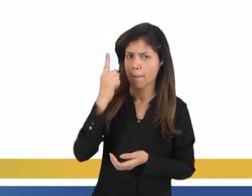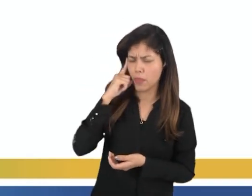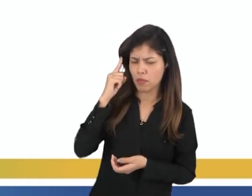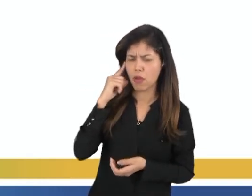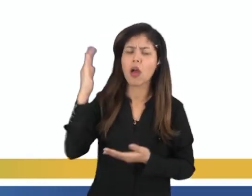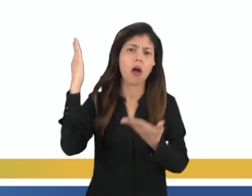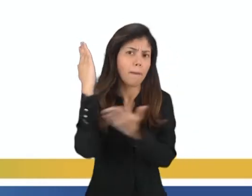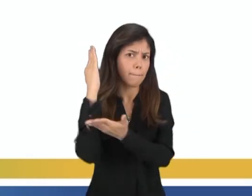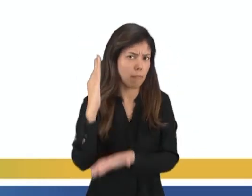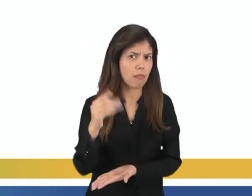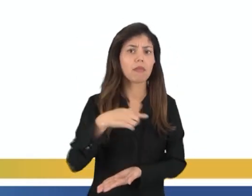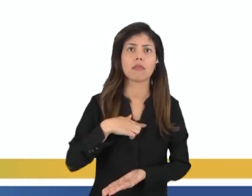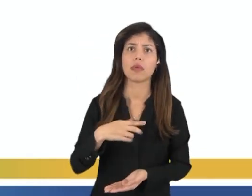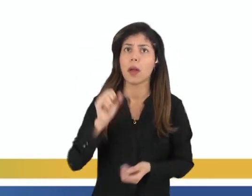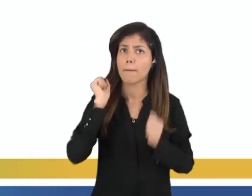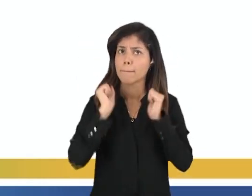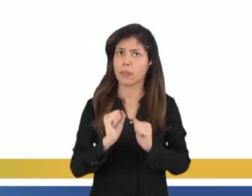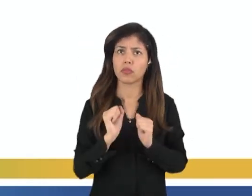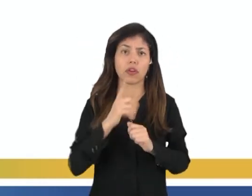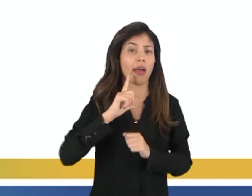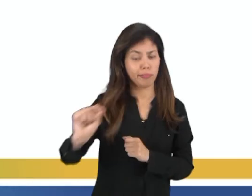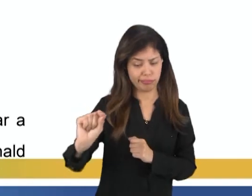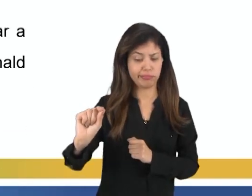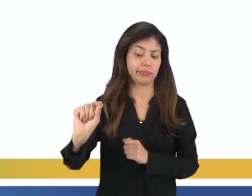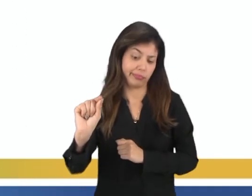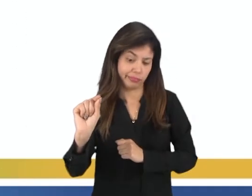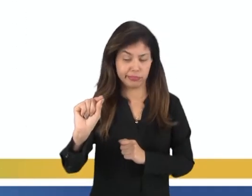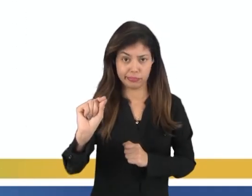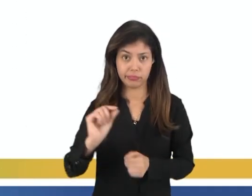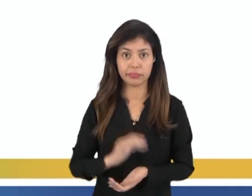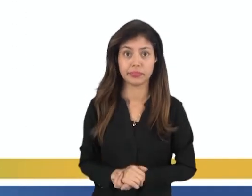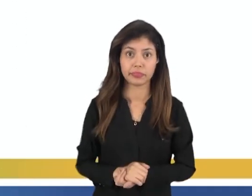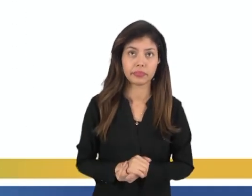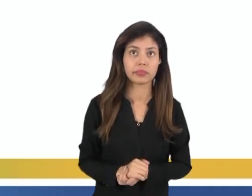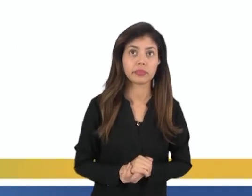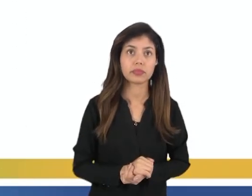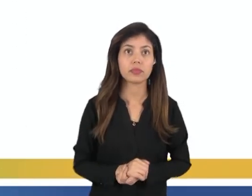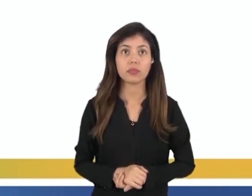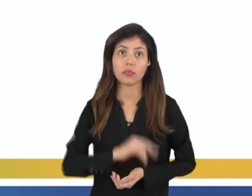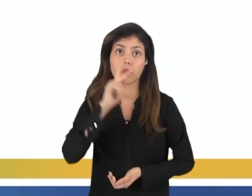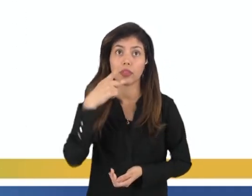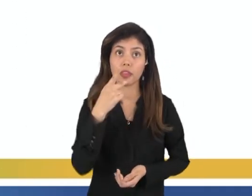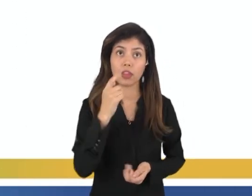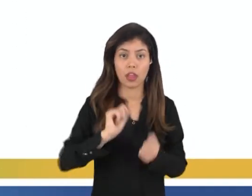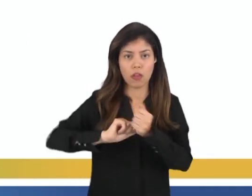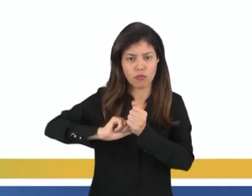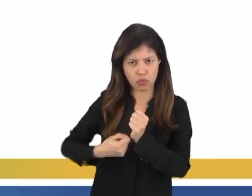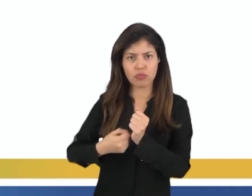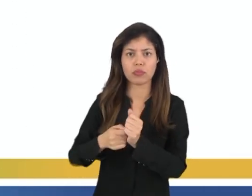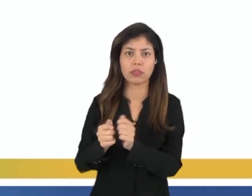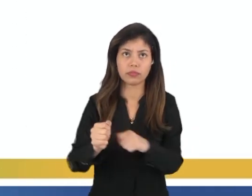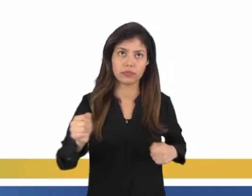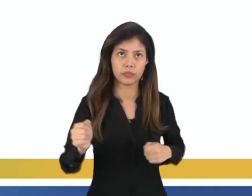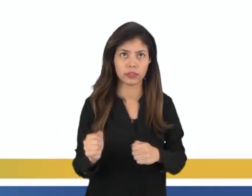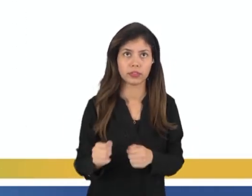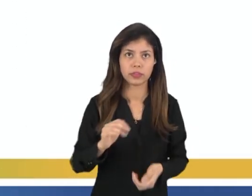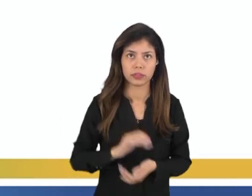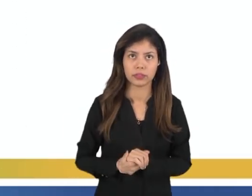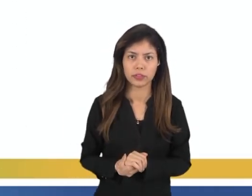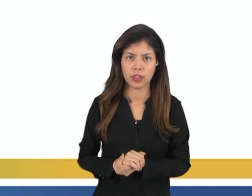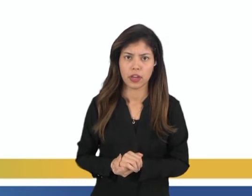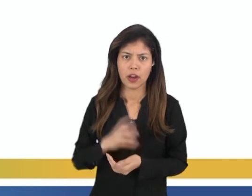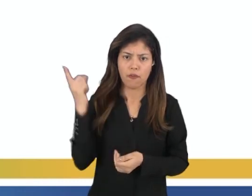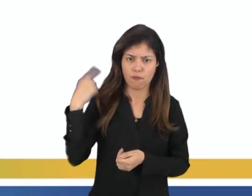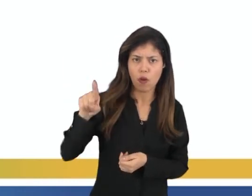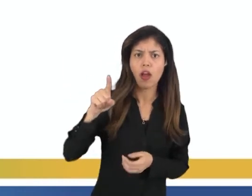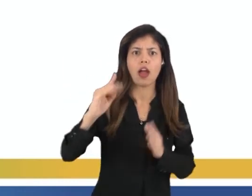que vai cortar essa madeira, pode tirar o cavalinho da chuva." O Pica-Pau desligou a motosserra e o Pato Donald foi na